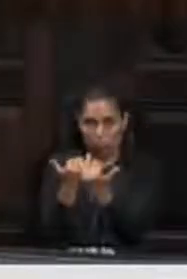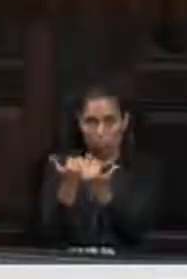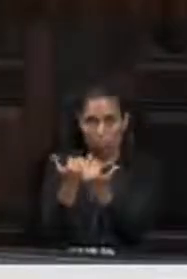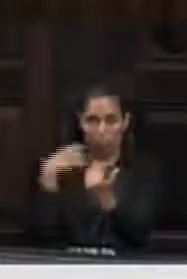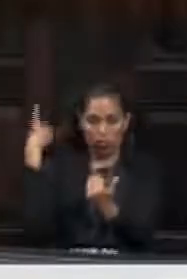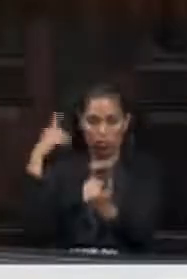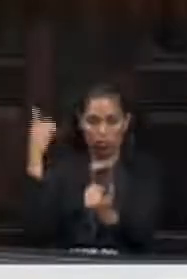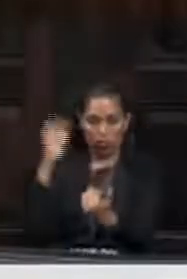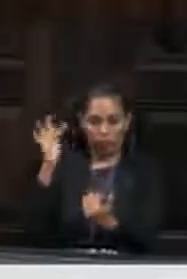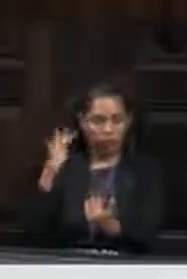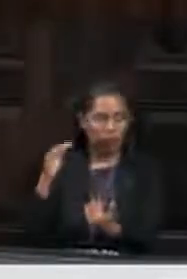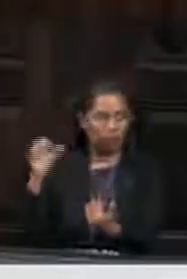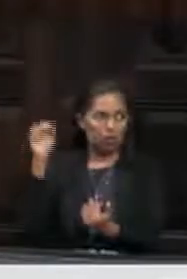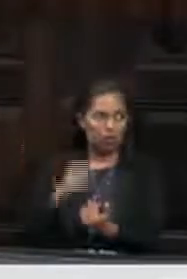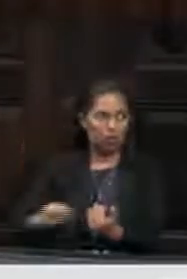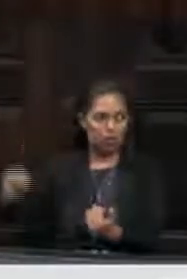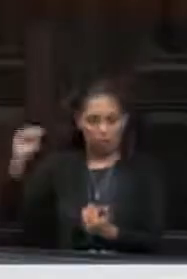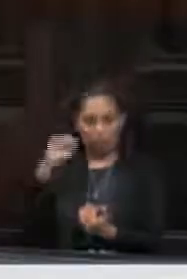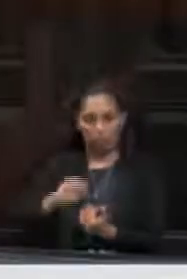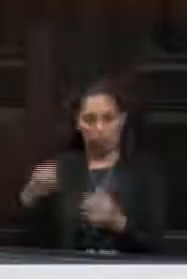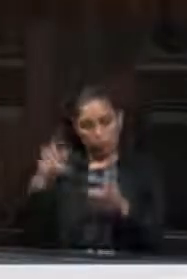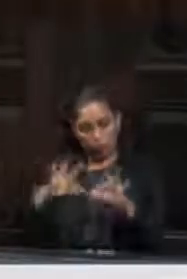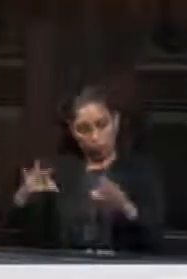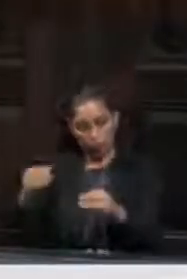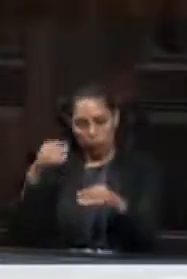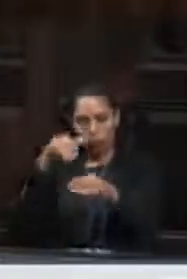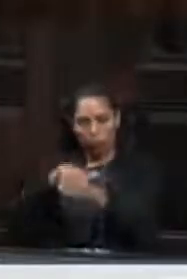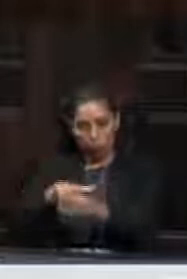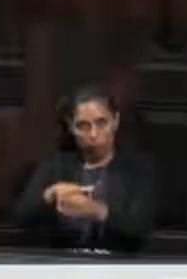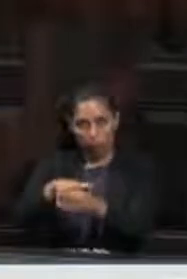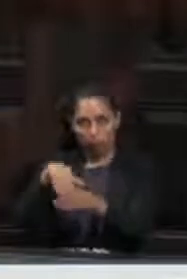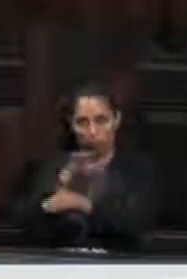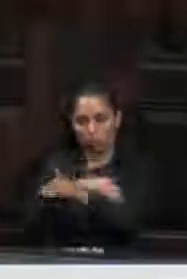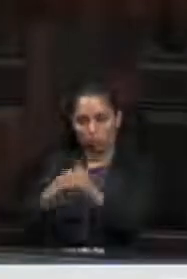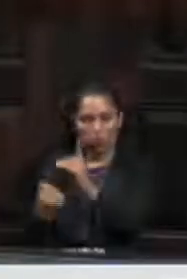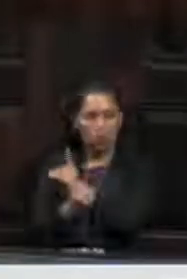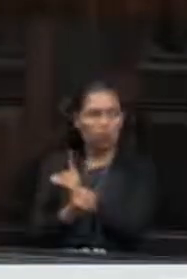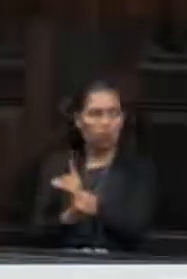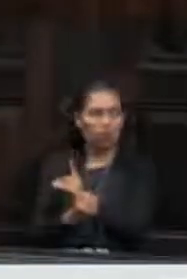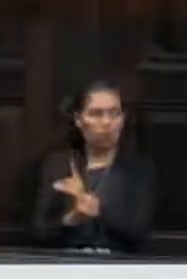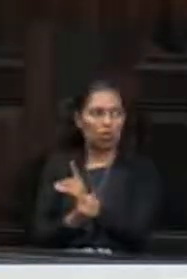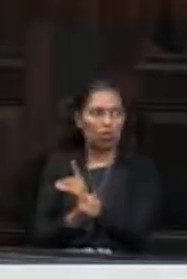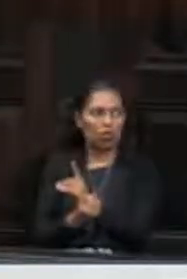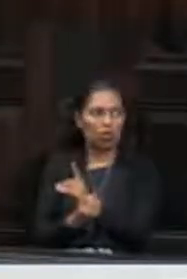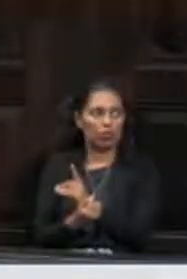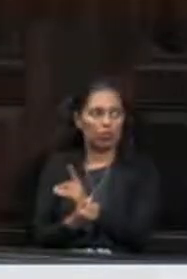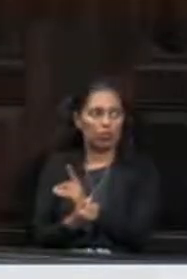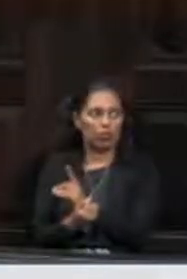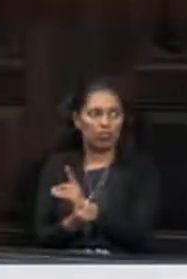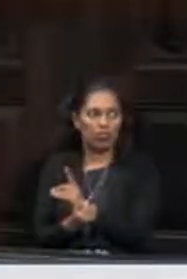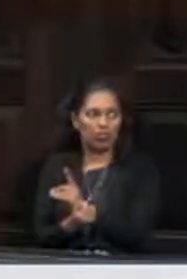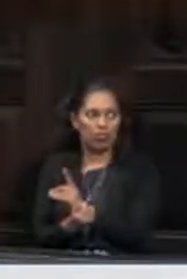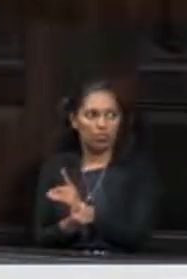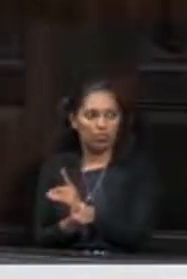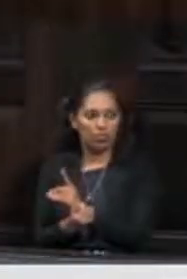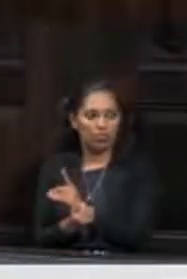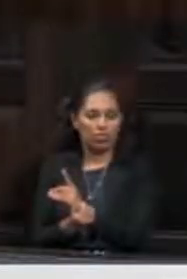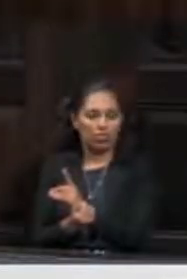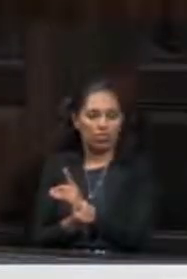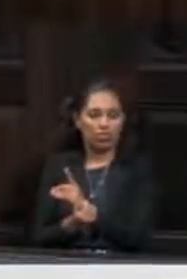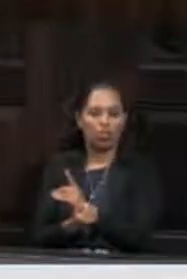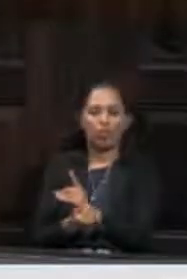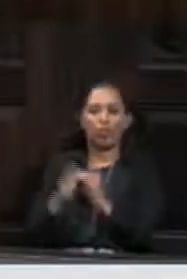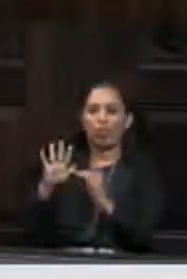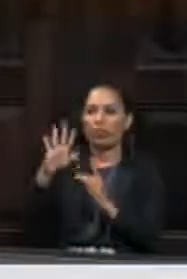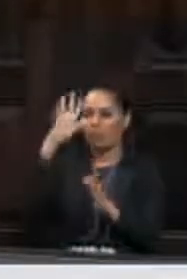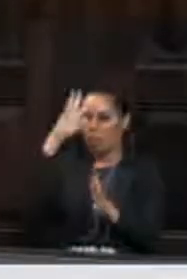senadores, eleitos democraticamente pelo voto popular, estão sendo decididos